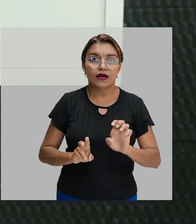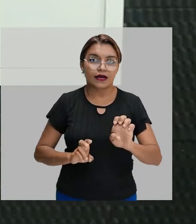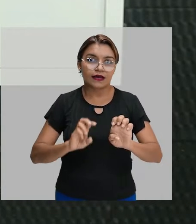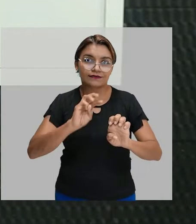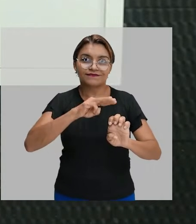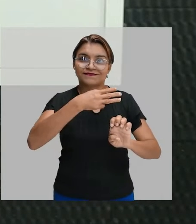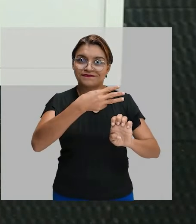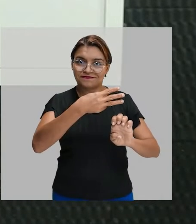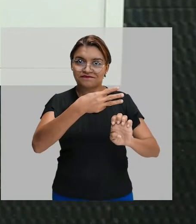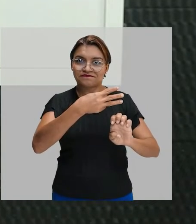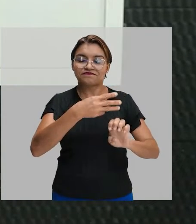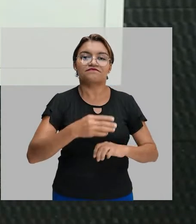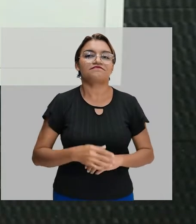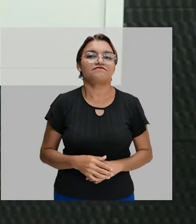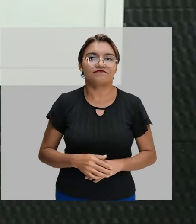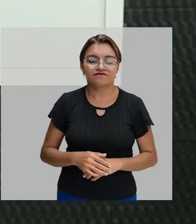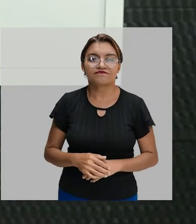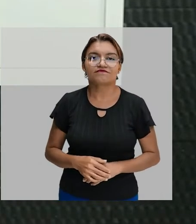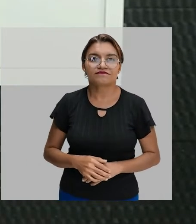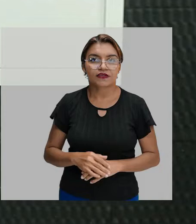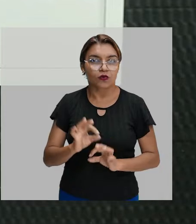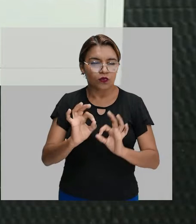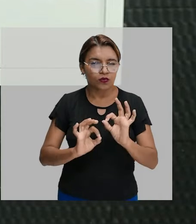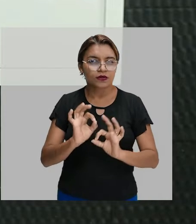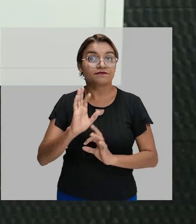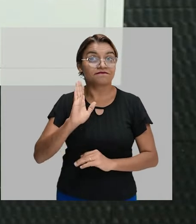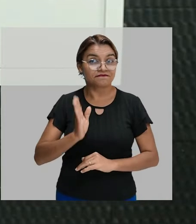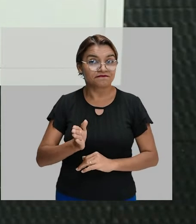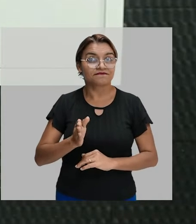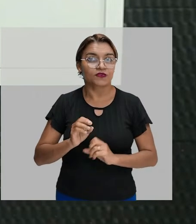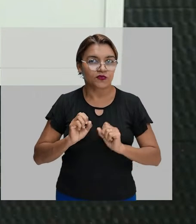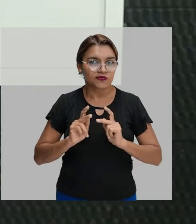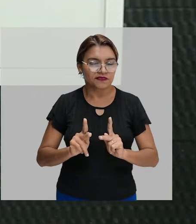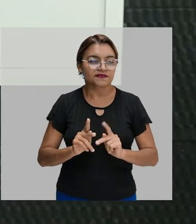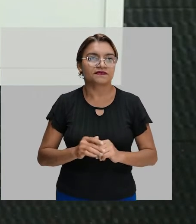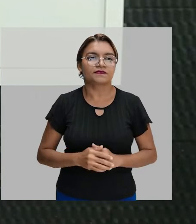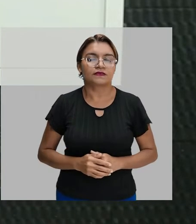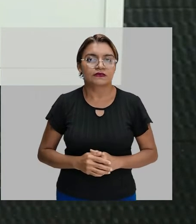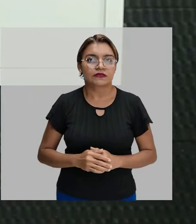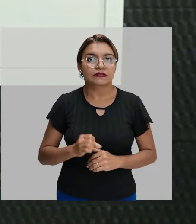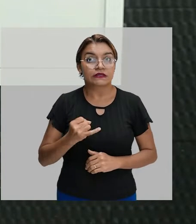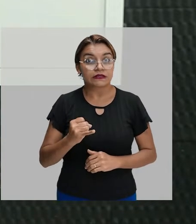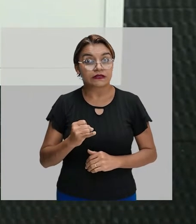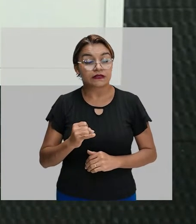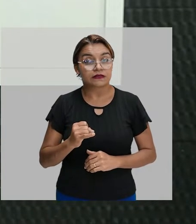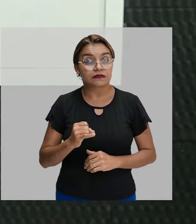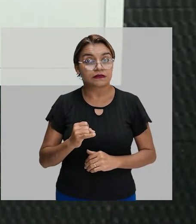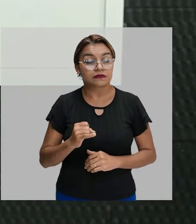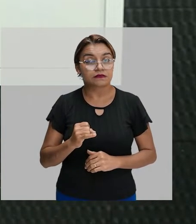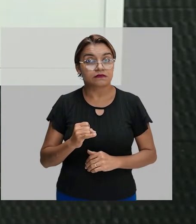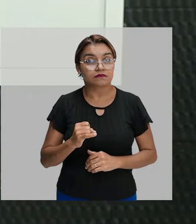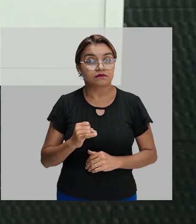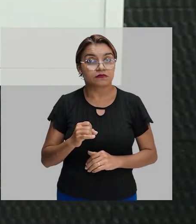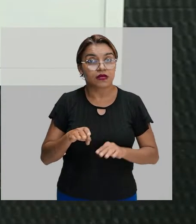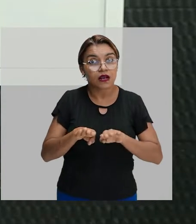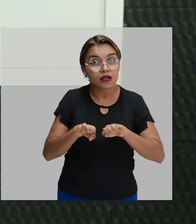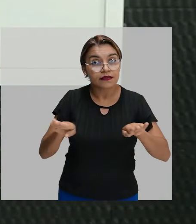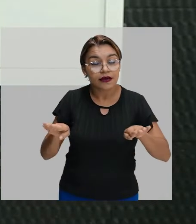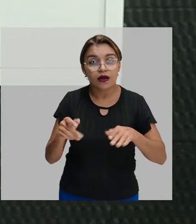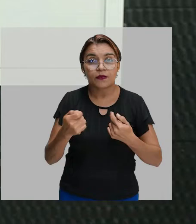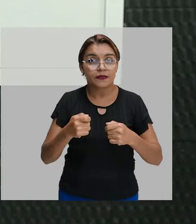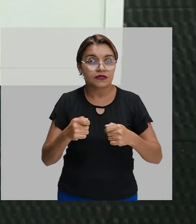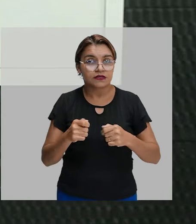ocupa E aí tá ajustado tá se for medida linear não precisa se for volume